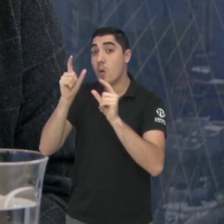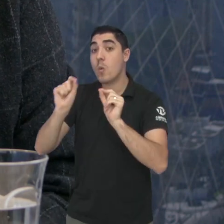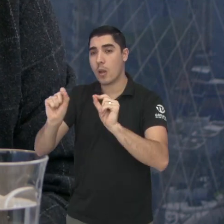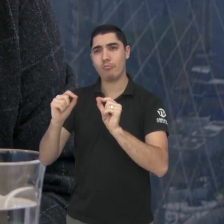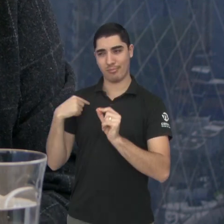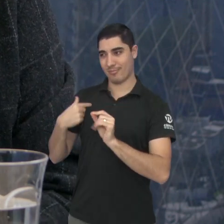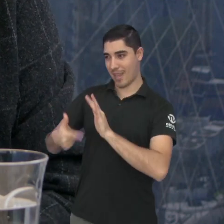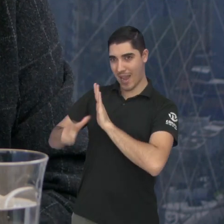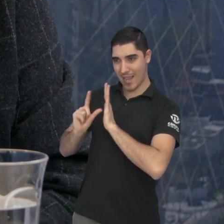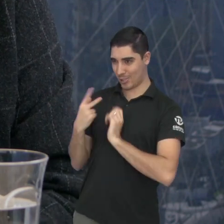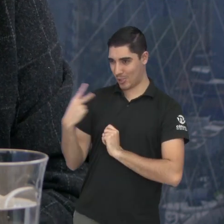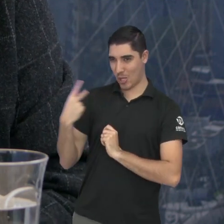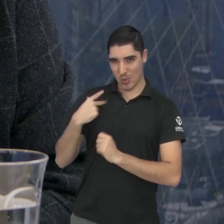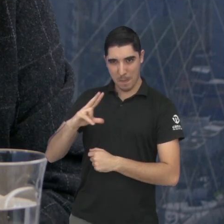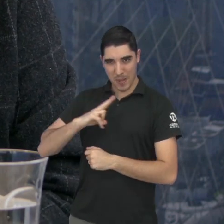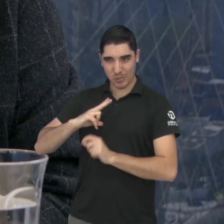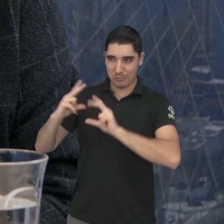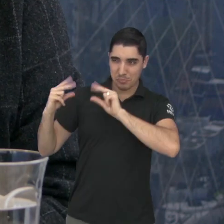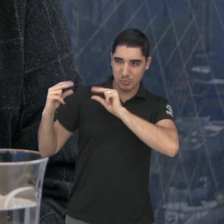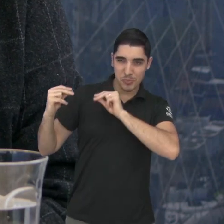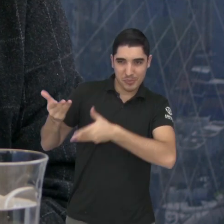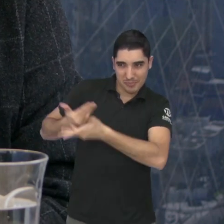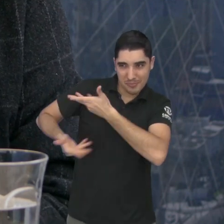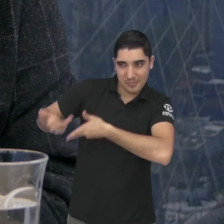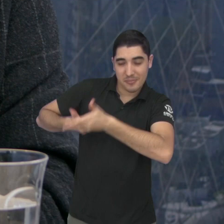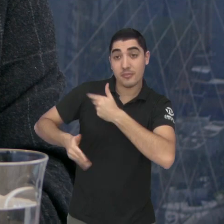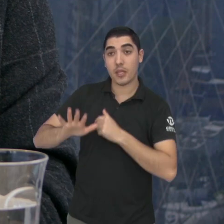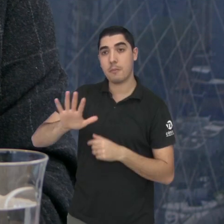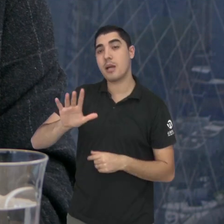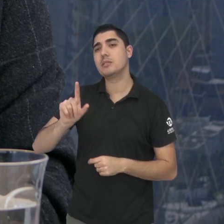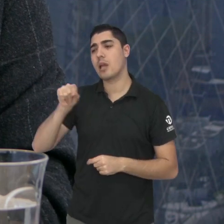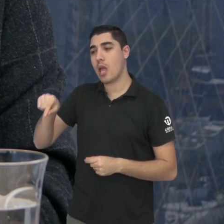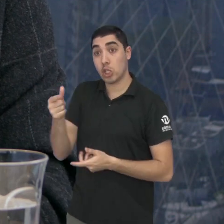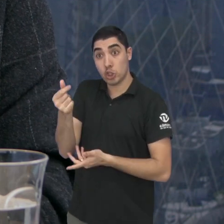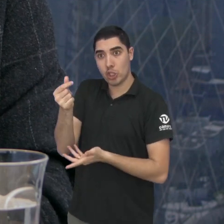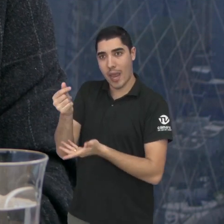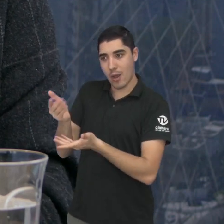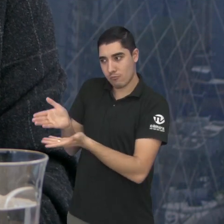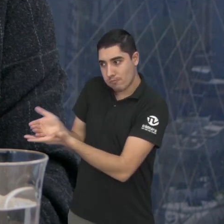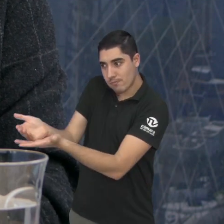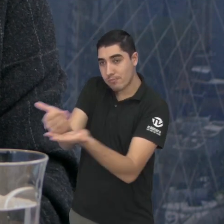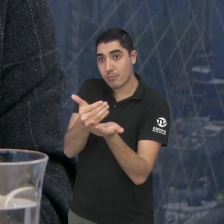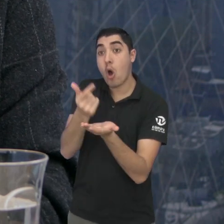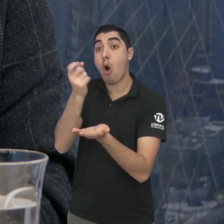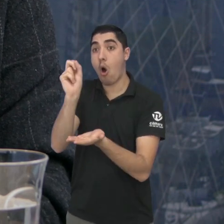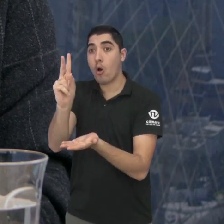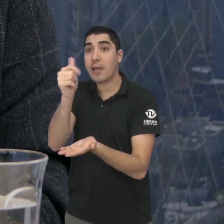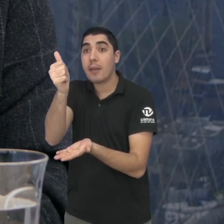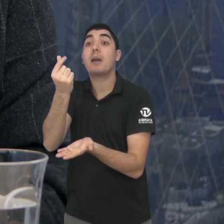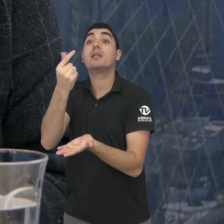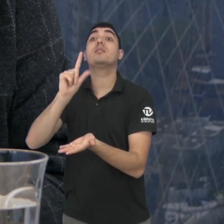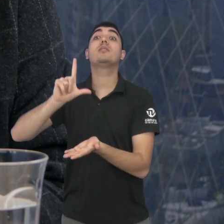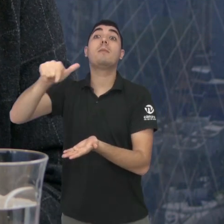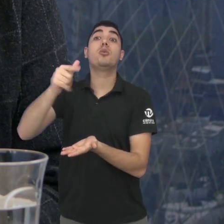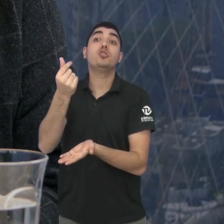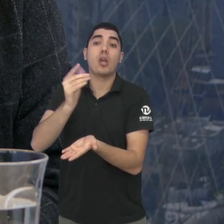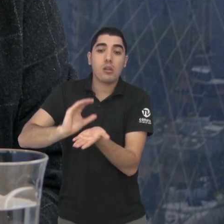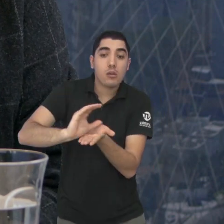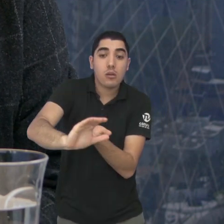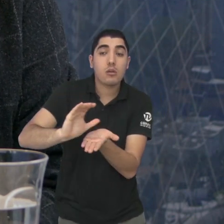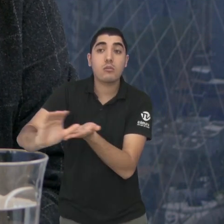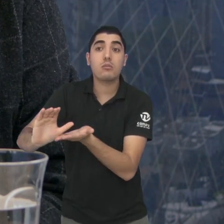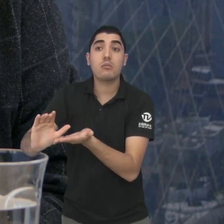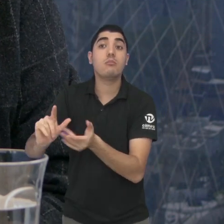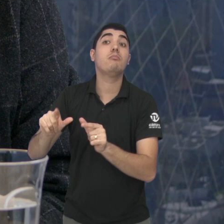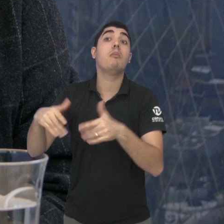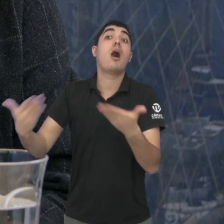até conversamos em off, não foi sobre isso, né? Para onde vai esse dinheiro? Essa que é a questão toda. Então, eu até